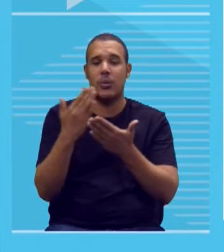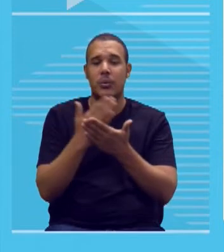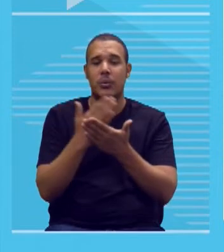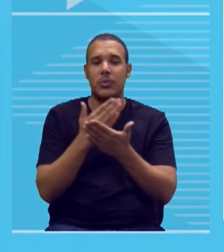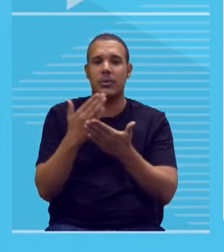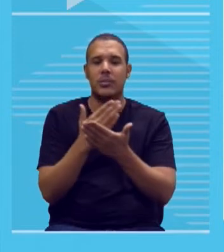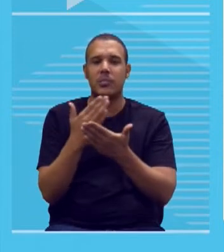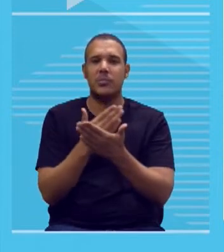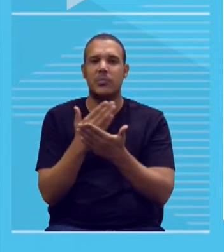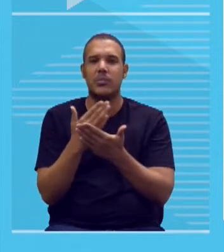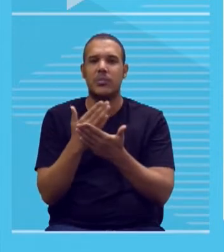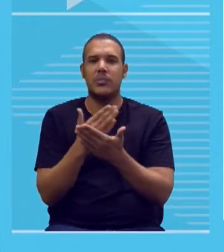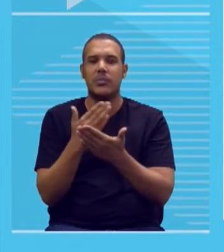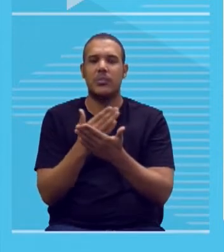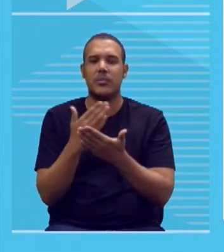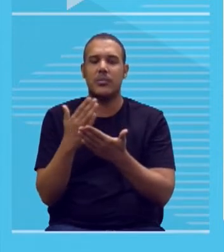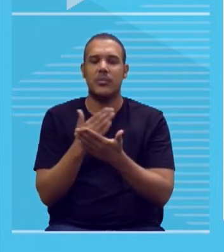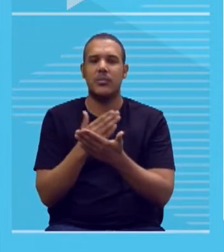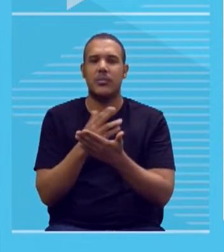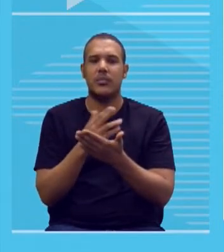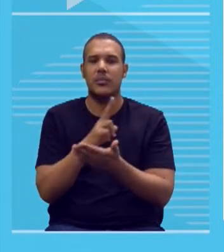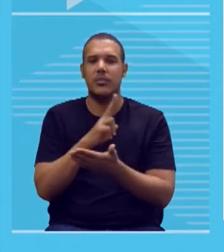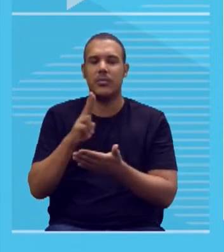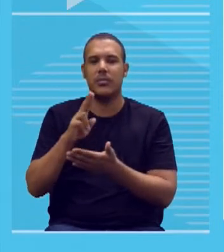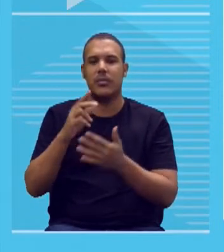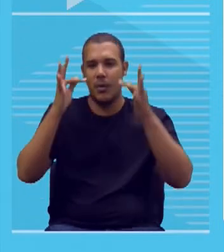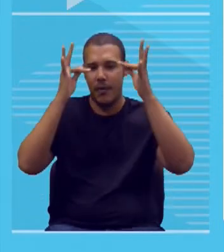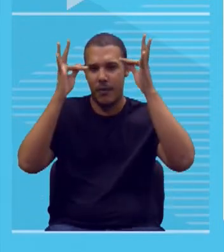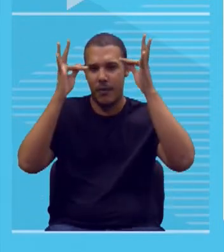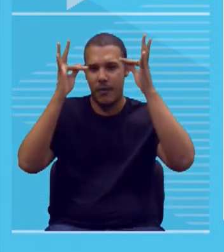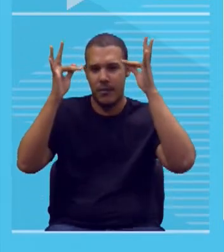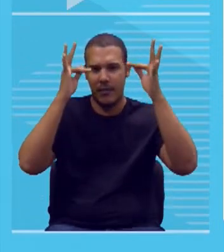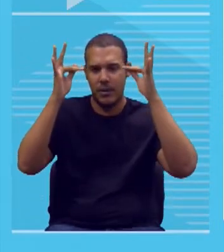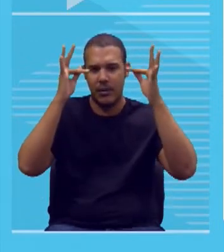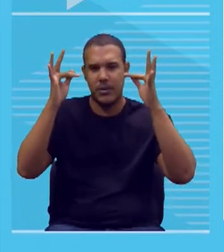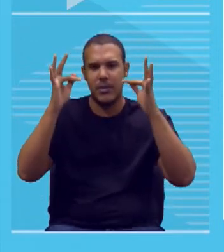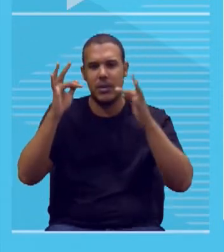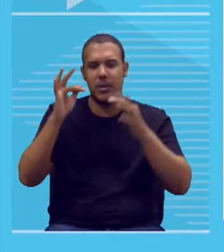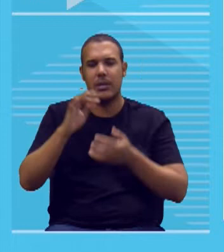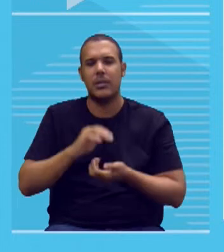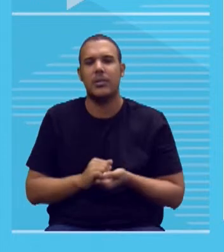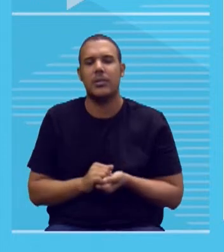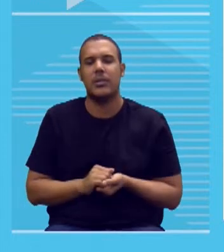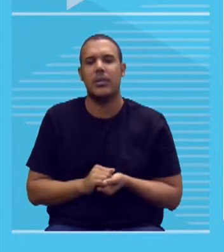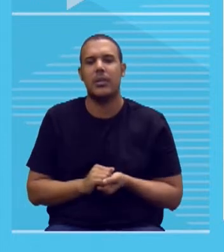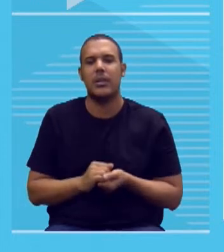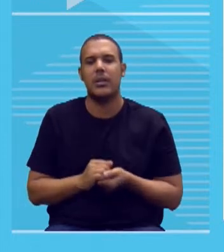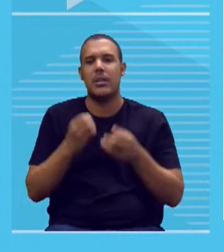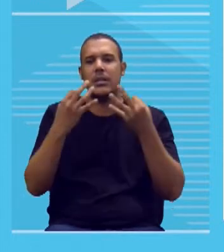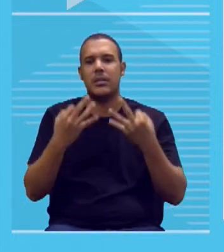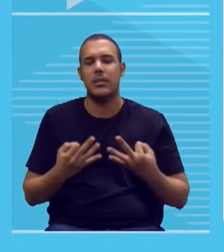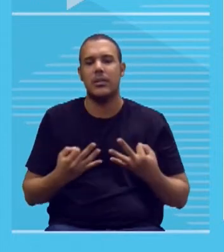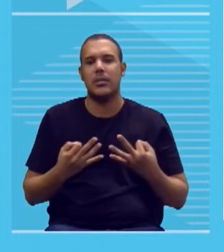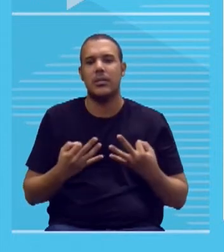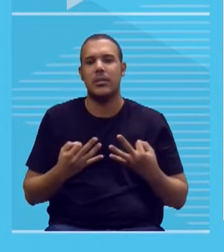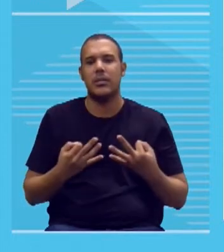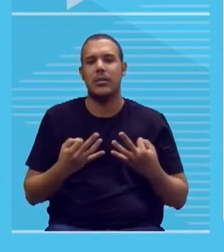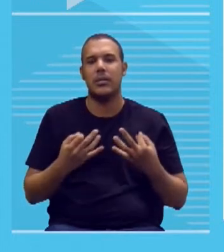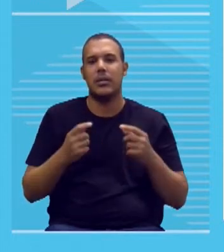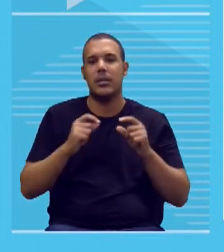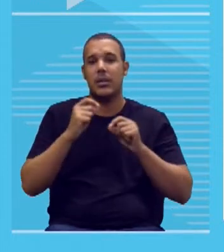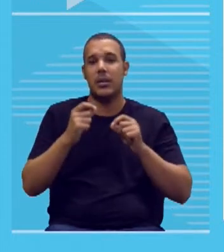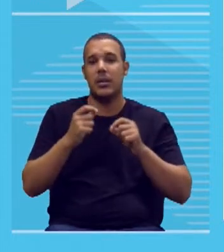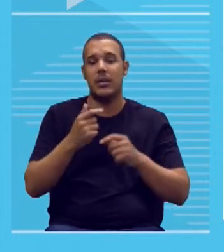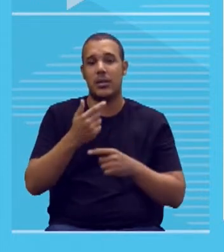ele a escrever um livro chamado filosofia zoológica no qual ele relata duas